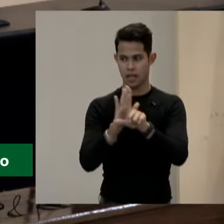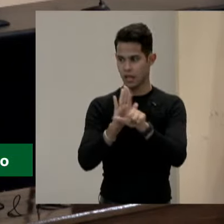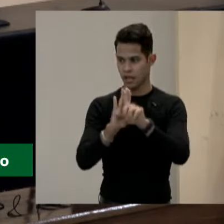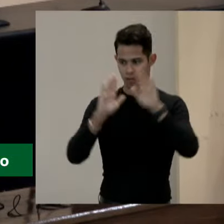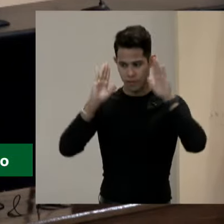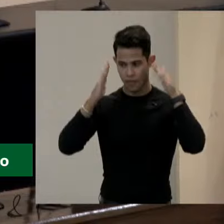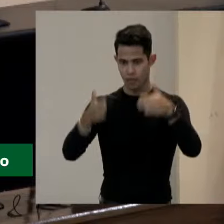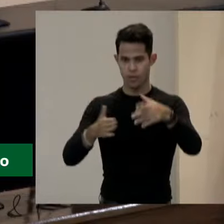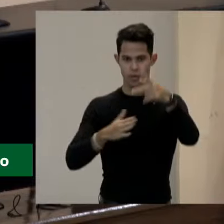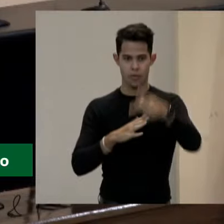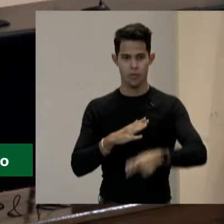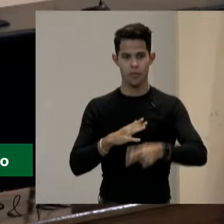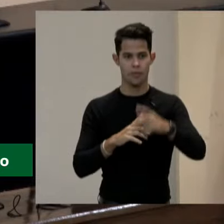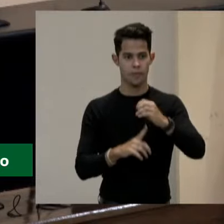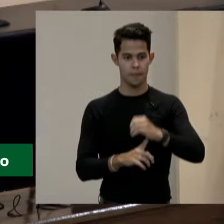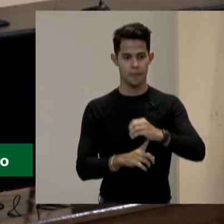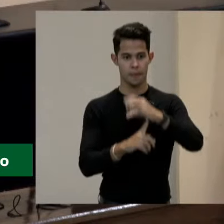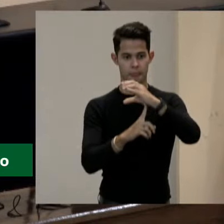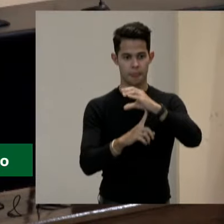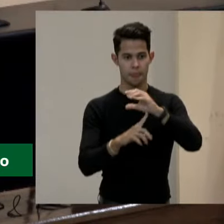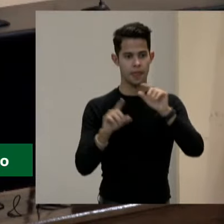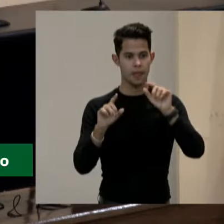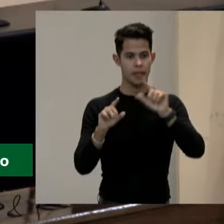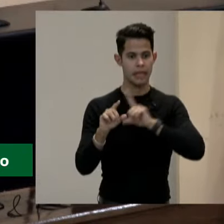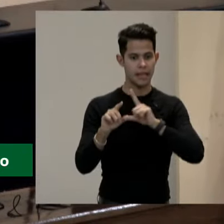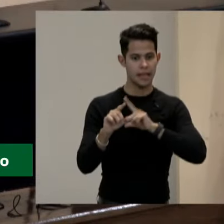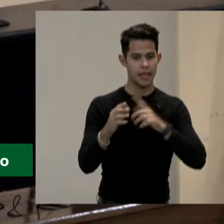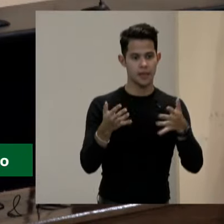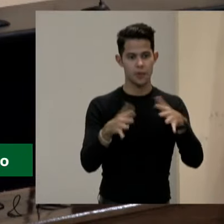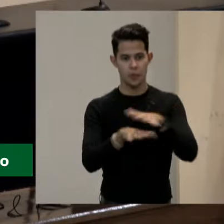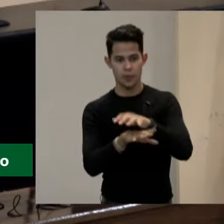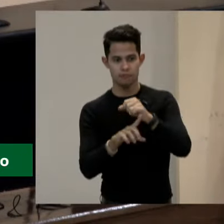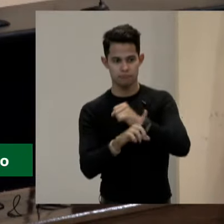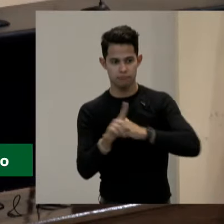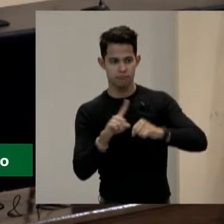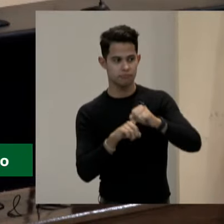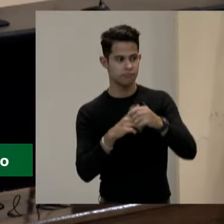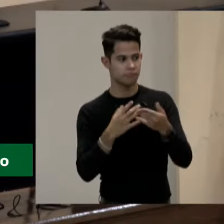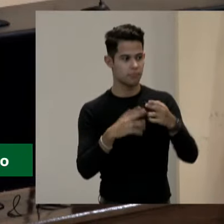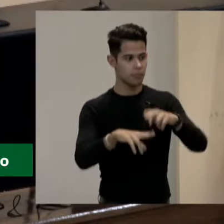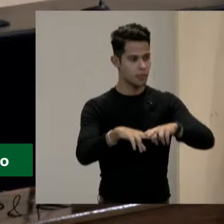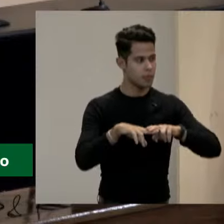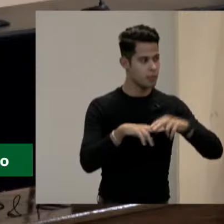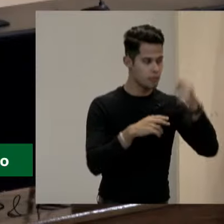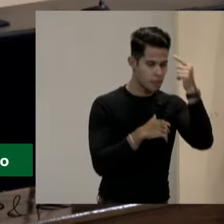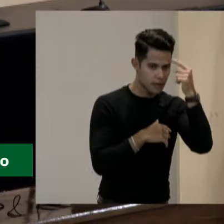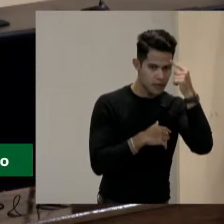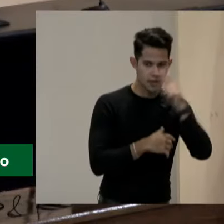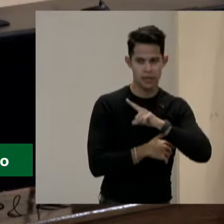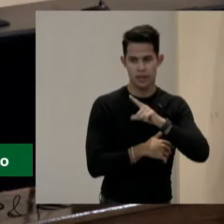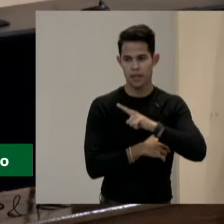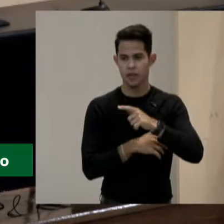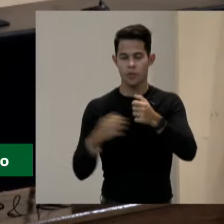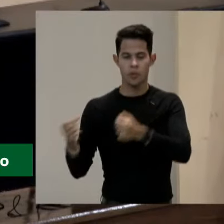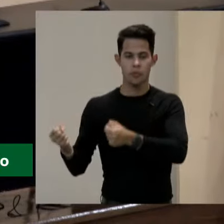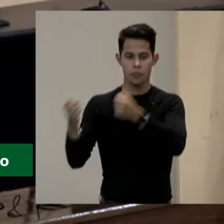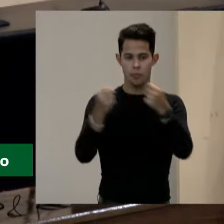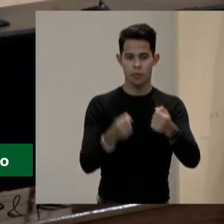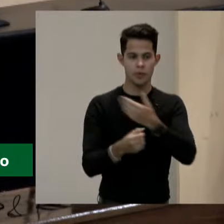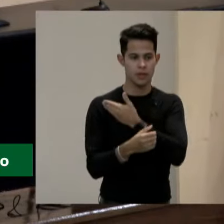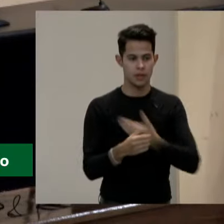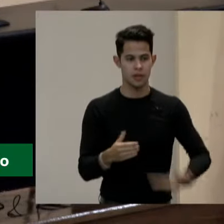de Santa Catarina no que tange à inclusão social. Então, saber que tem um poder público, através do poder legislativo,